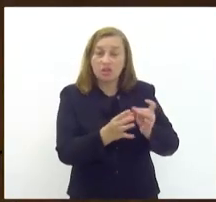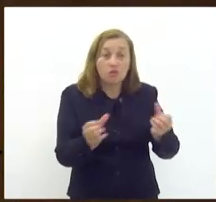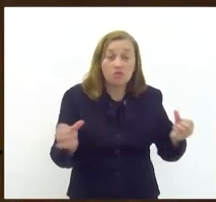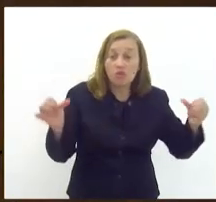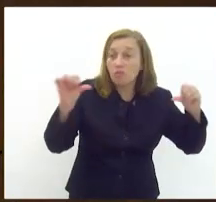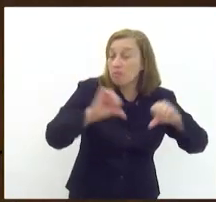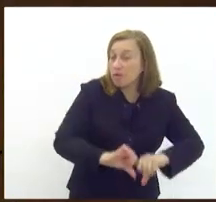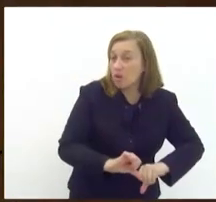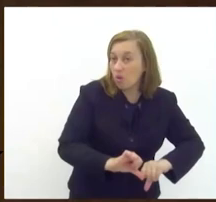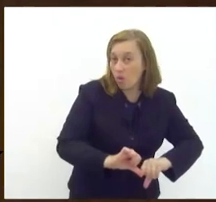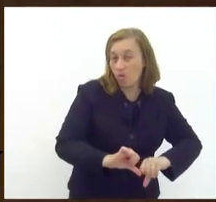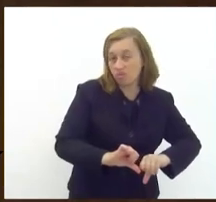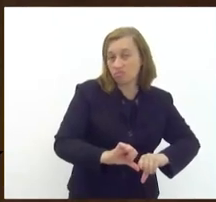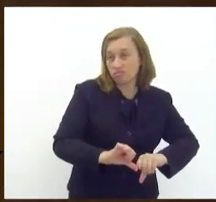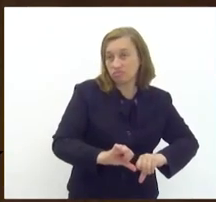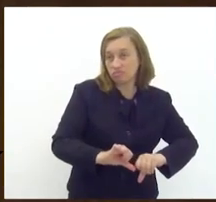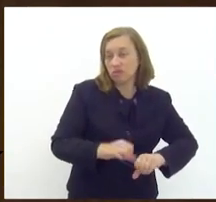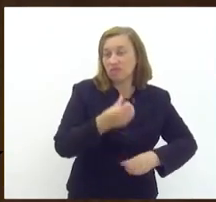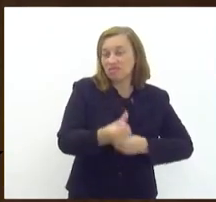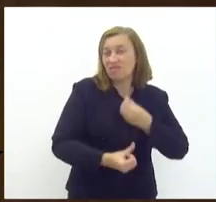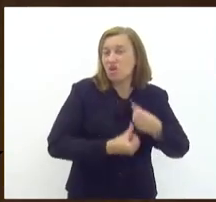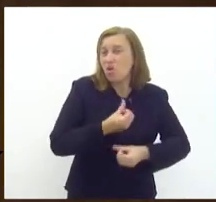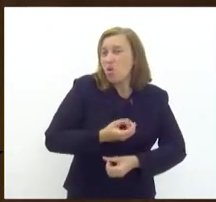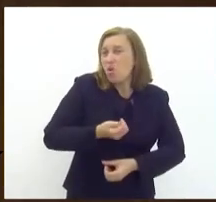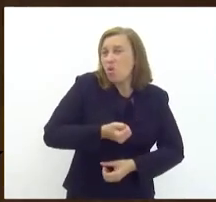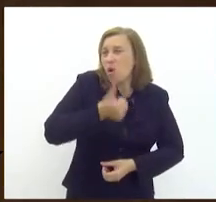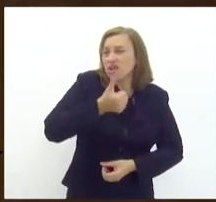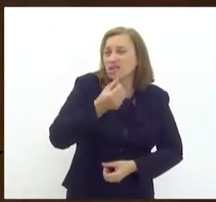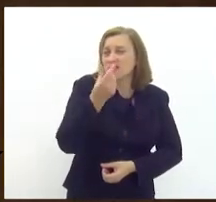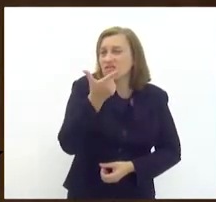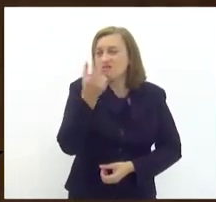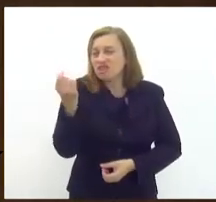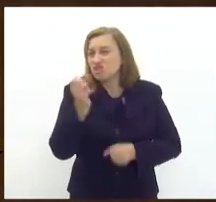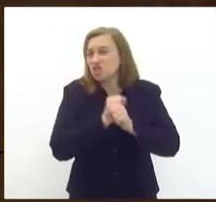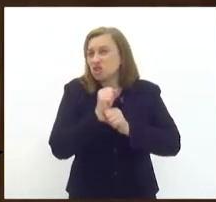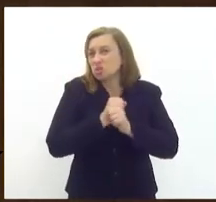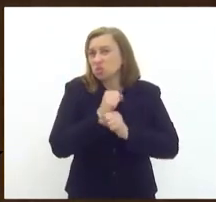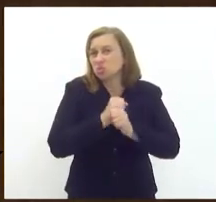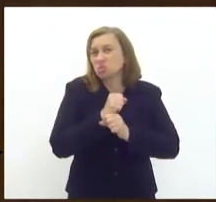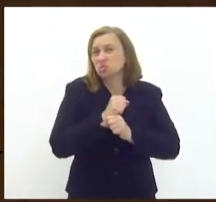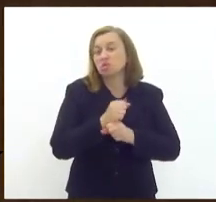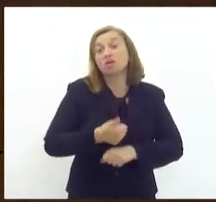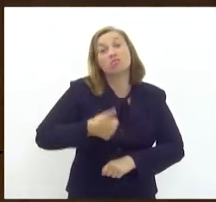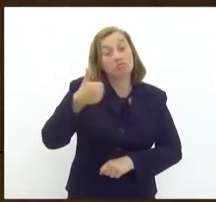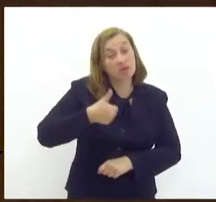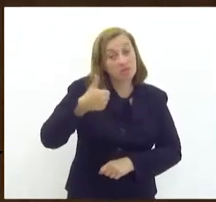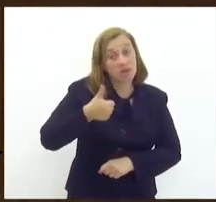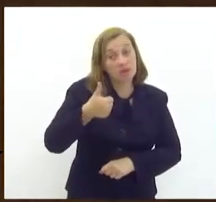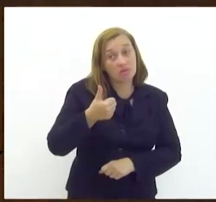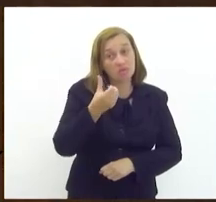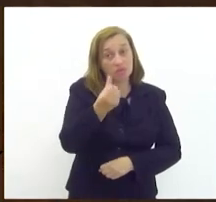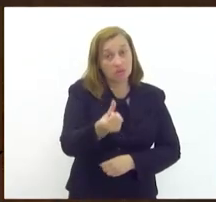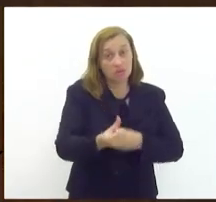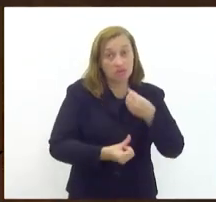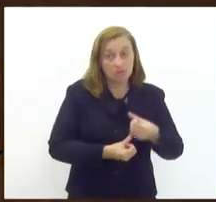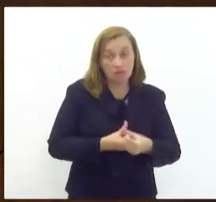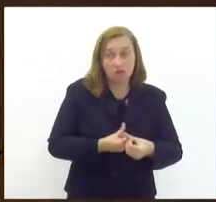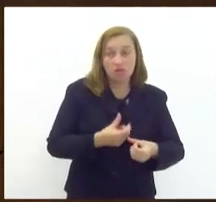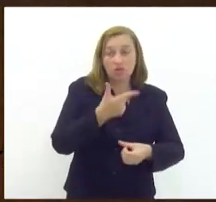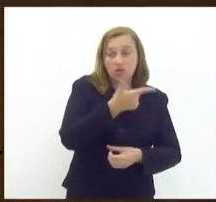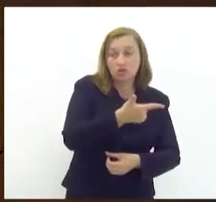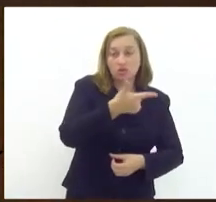primeiro semestre em quase 20 anos quer dizer o primeiro semestre de